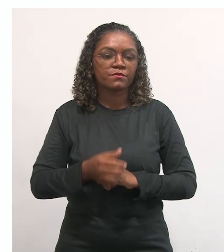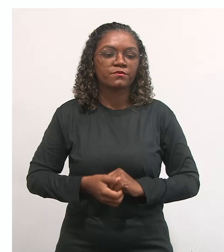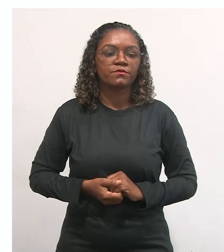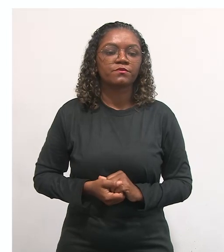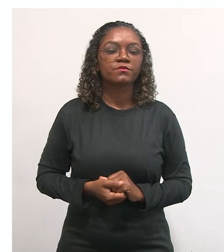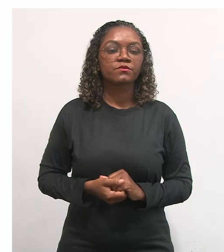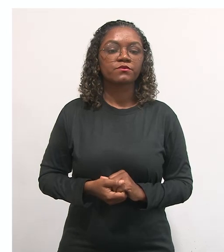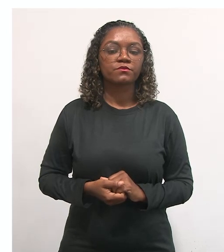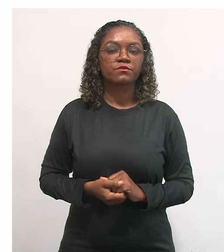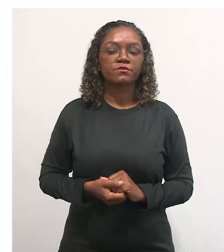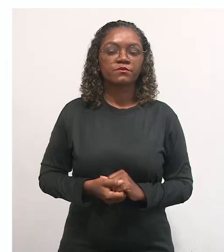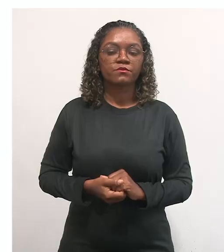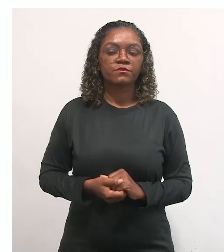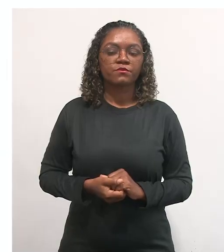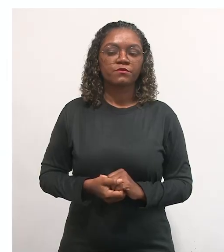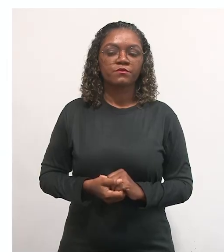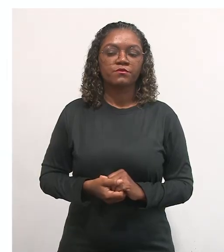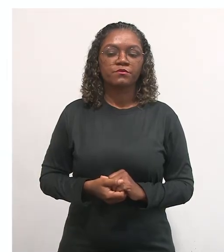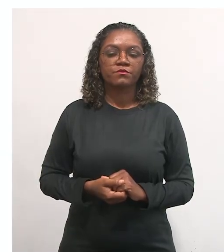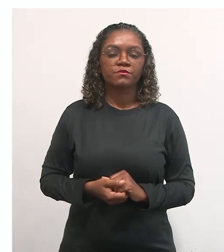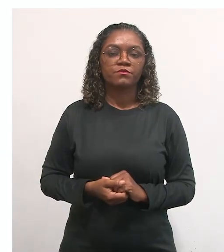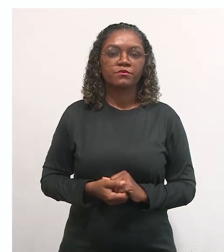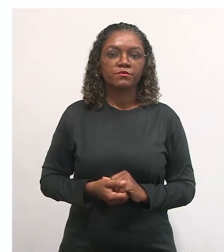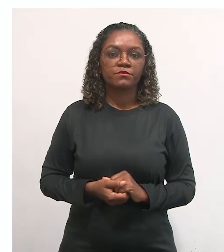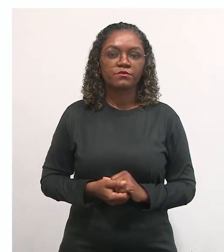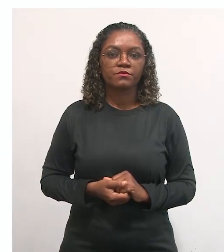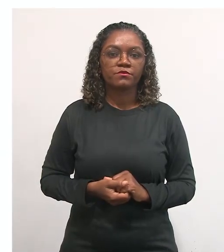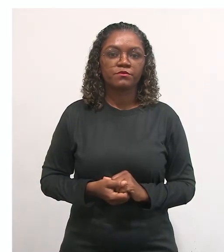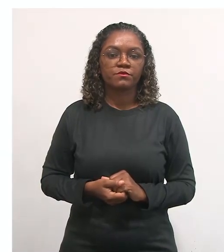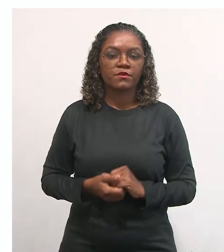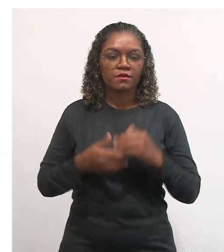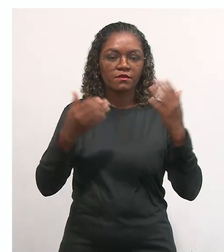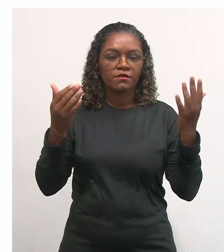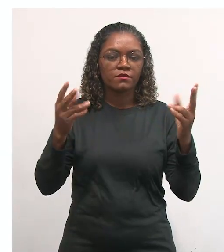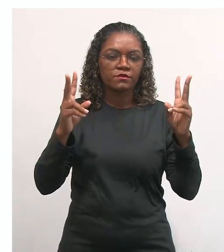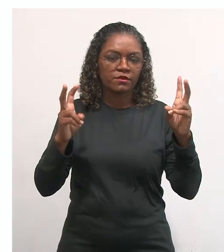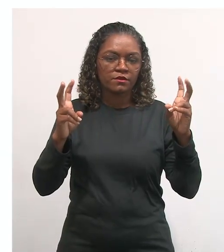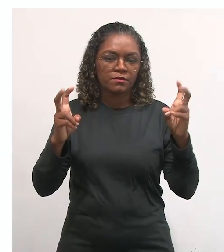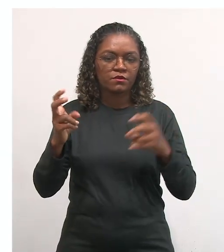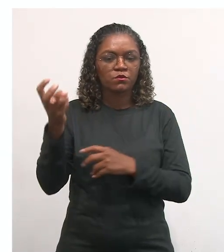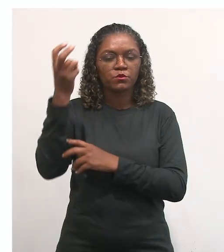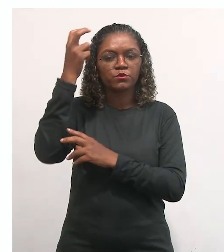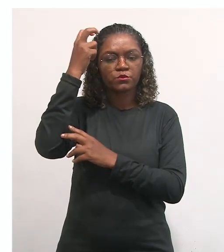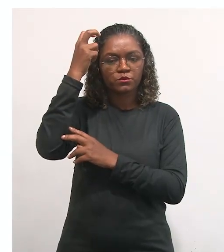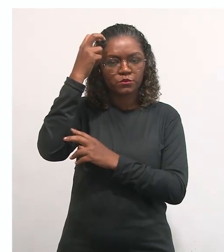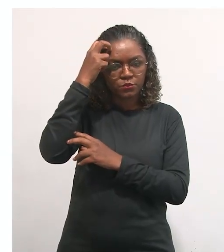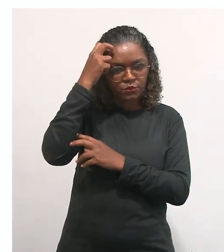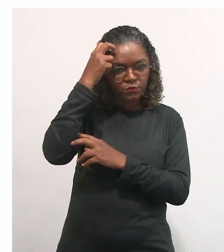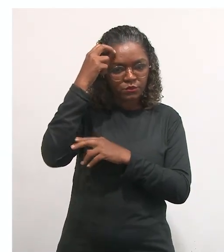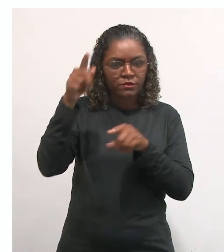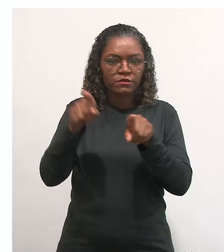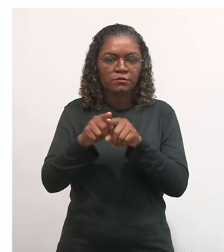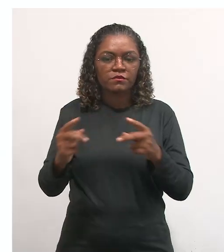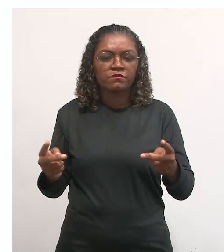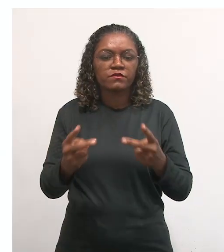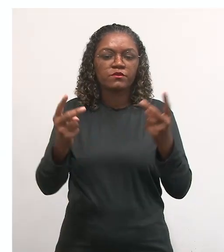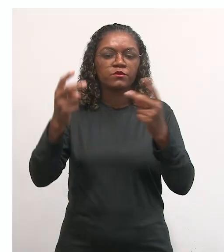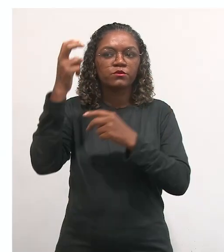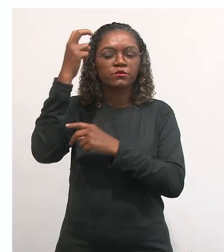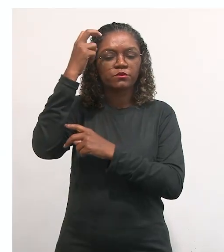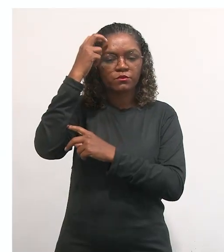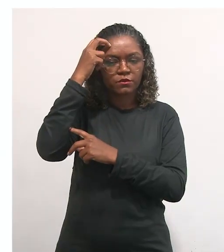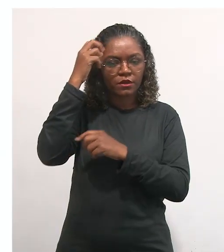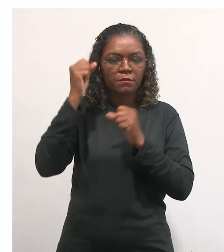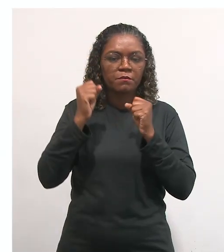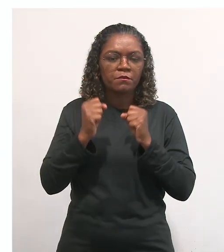lá eh eh sobre a cultura organizacional e sua relação com os valores culturais podemos